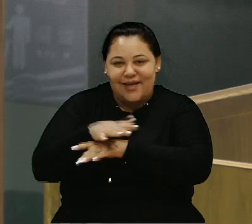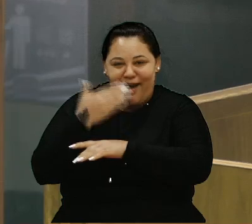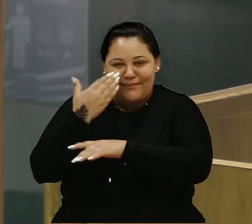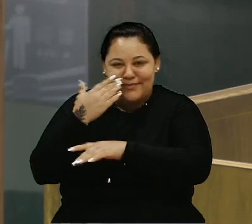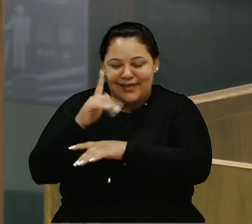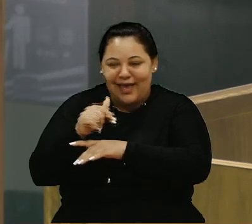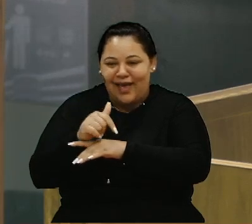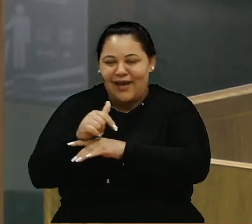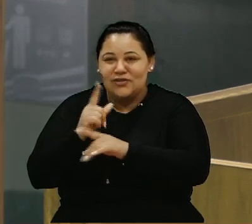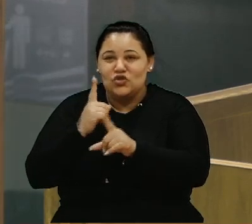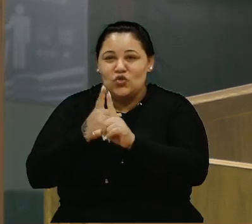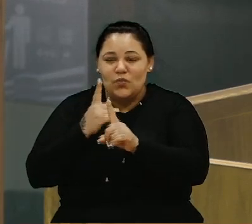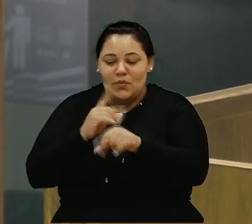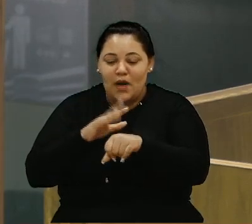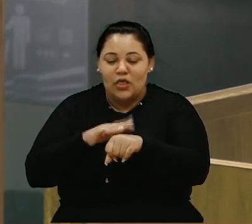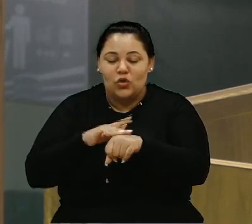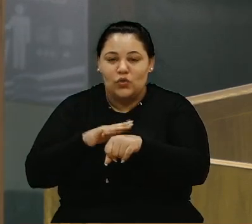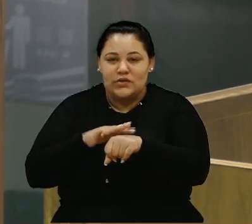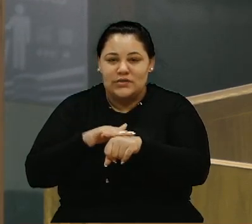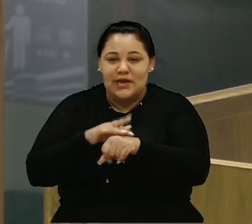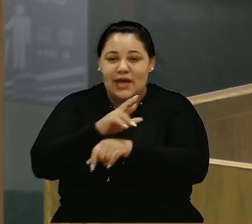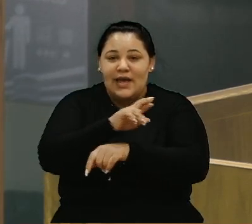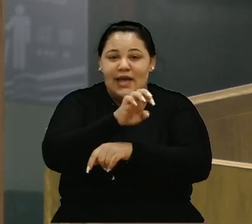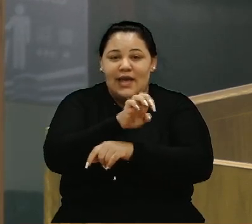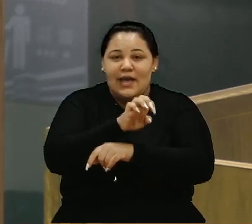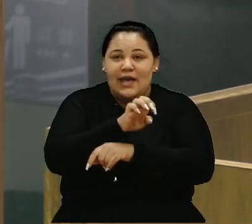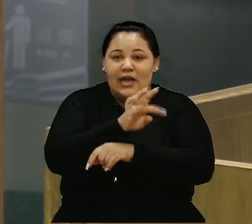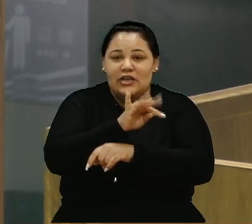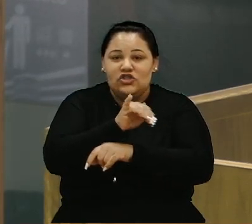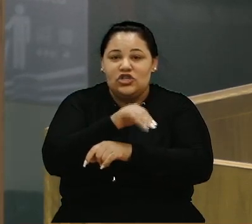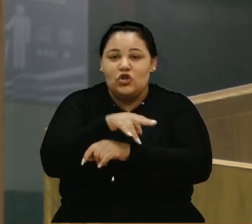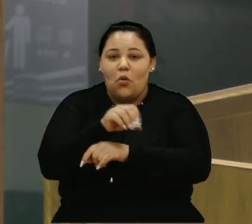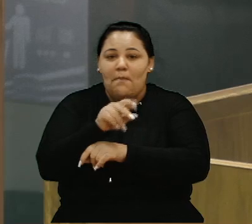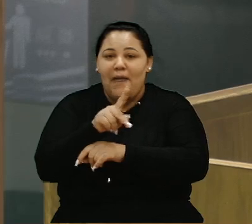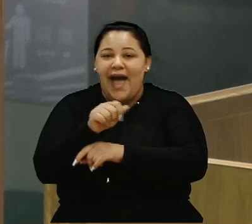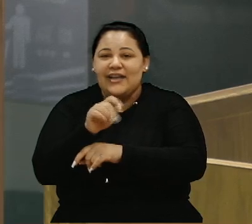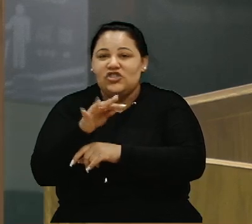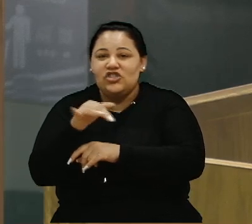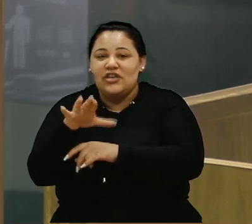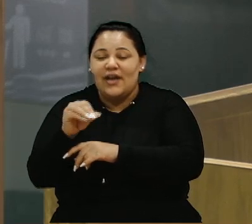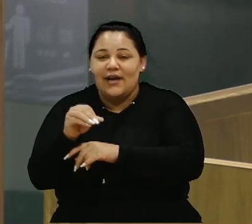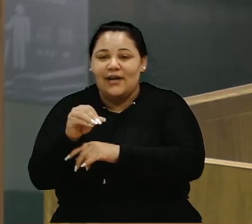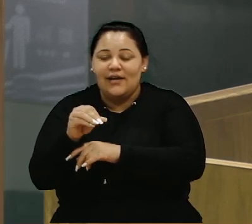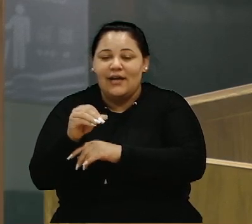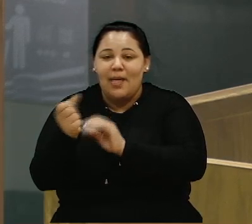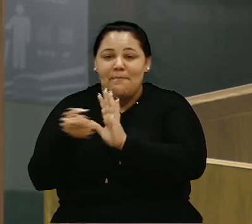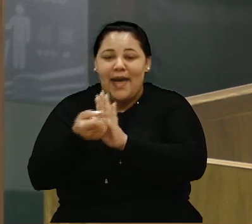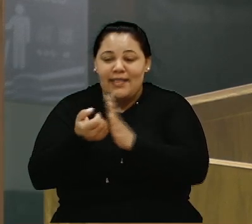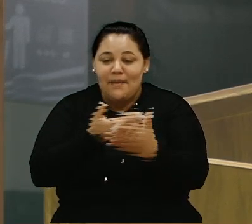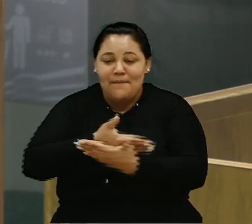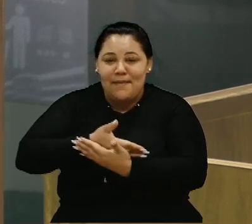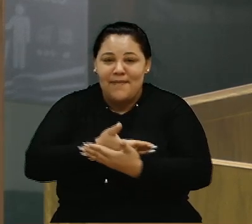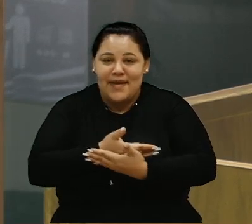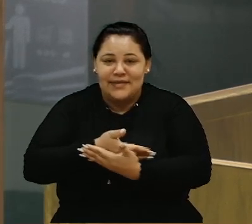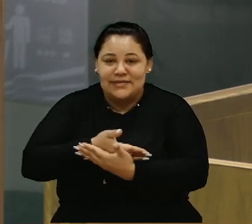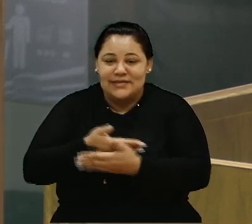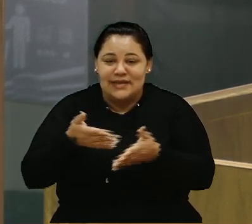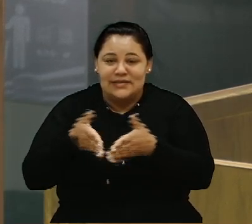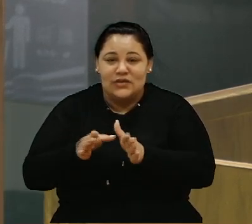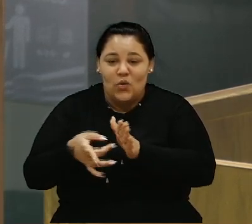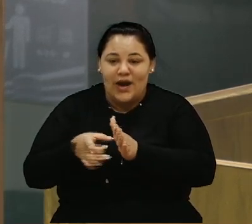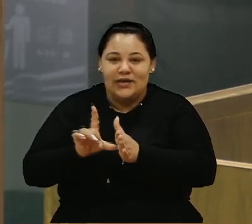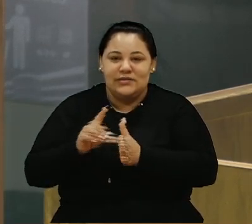descobriram uma doença chamada retinopatia da prematuridade. Ela atinge bebês nascidos antes das 32